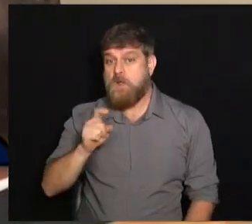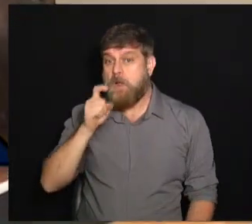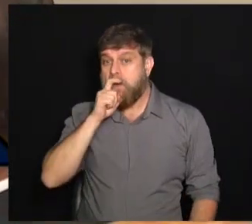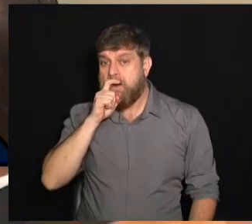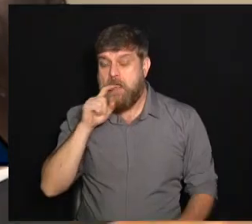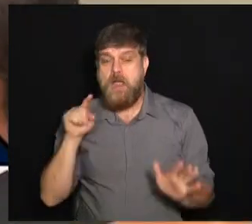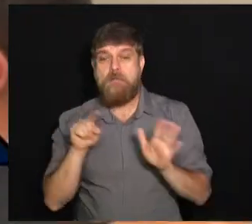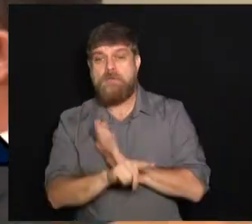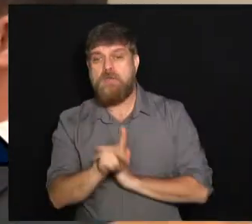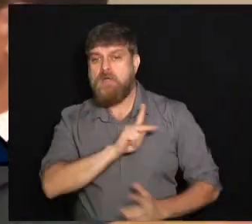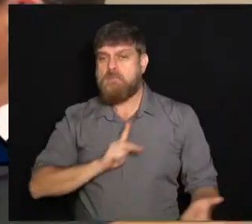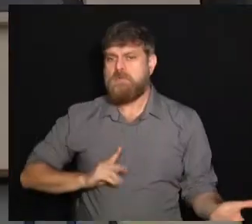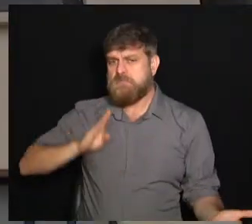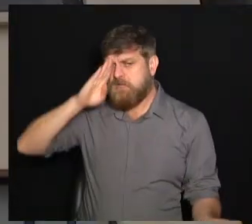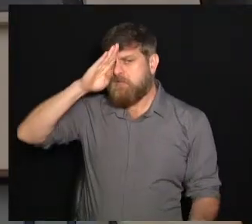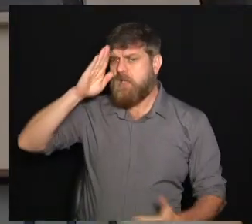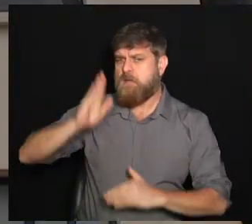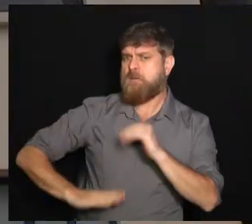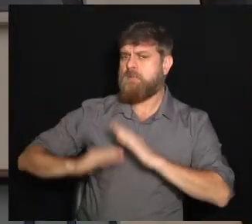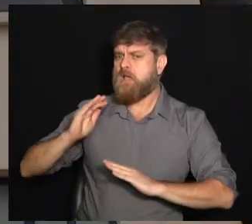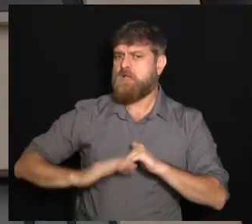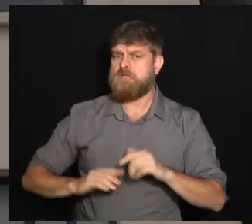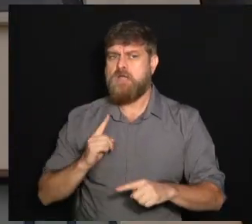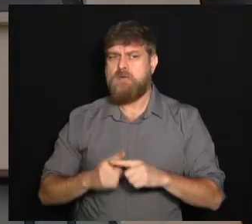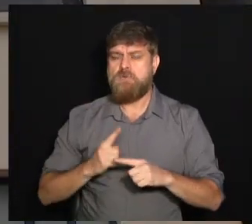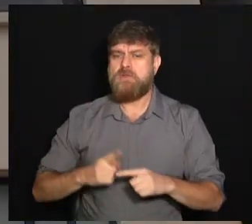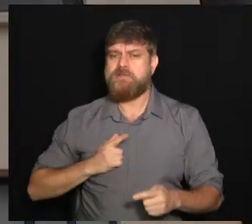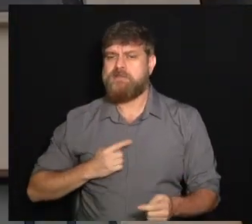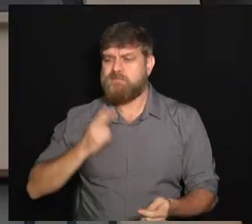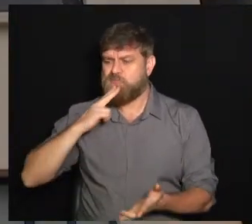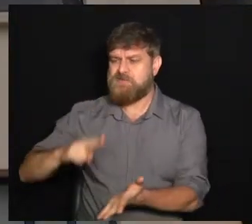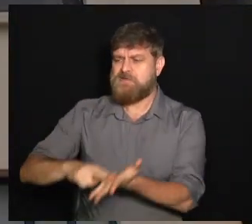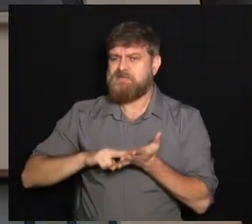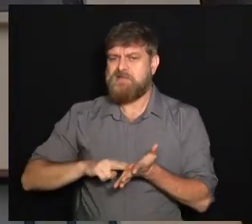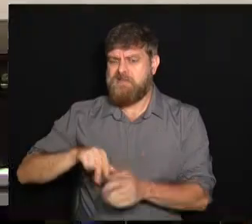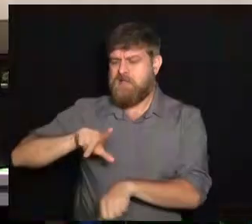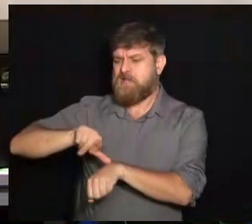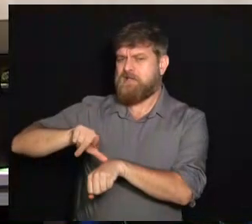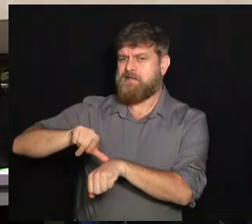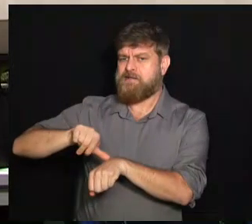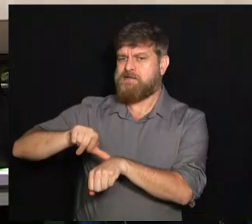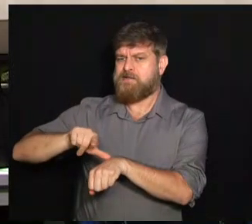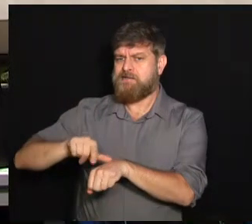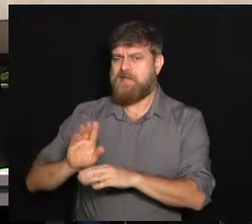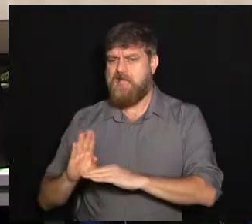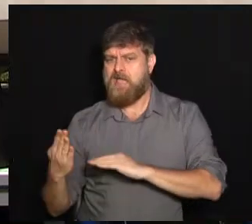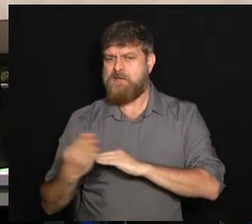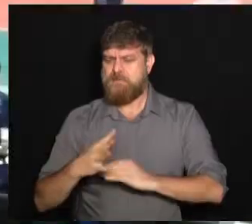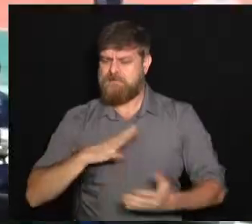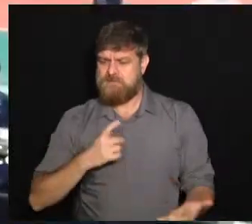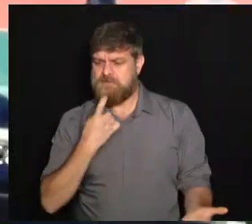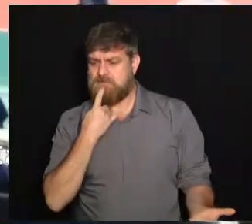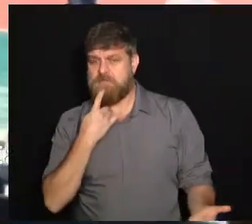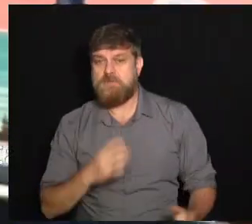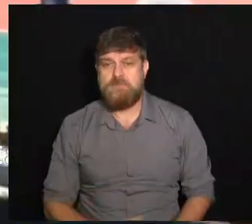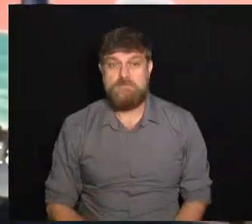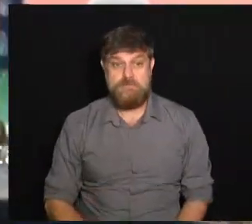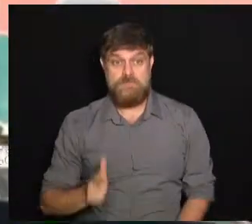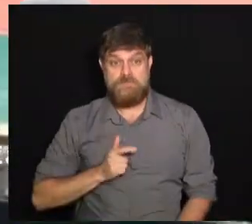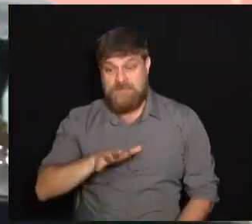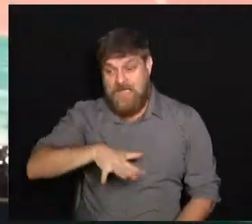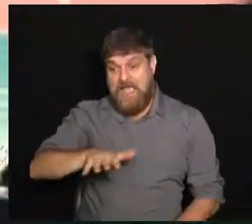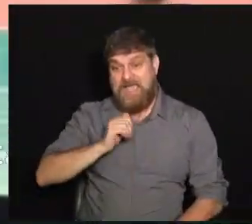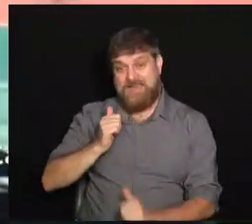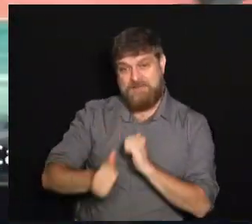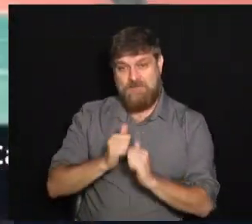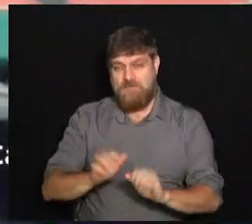presidente da República, Jair Bolsonaro, sobre os atrasos nas correspondências em bairros da cidade. E no